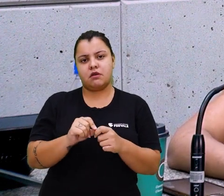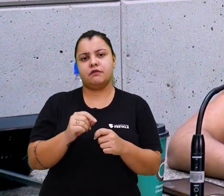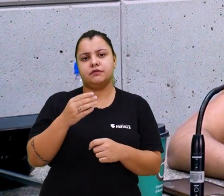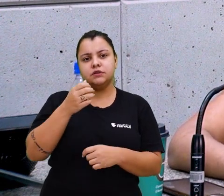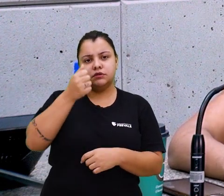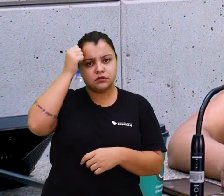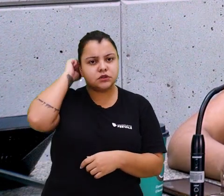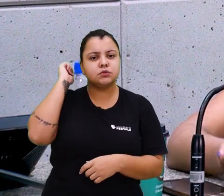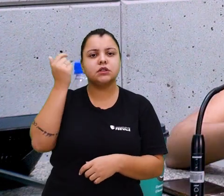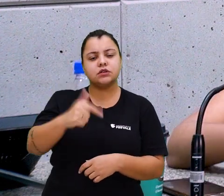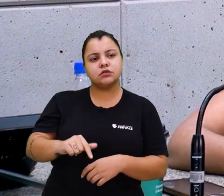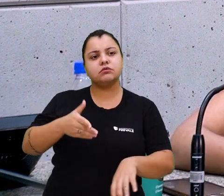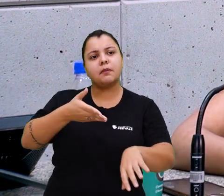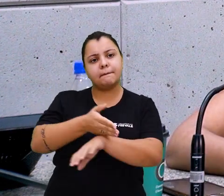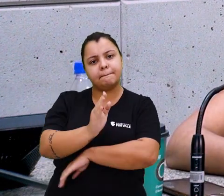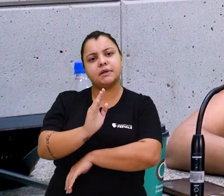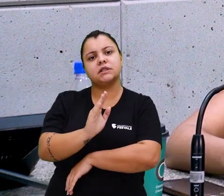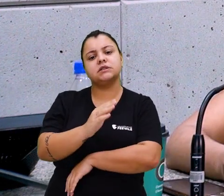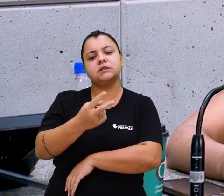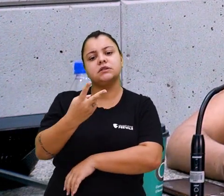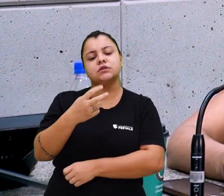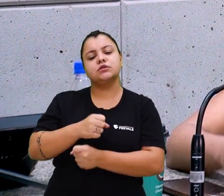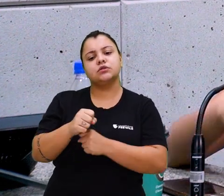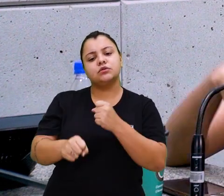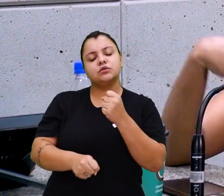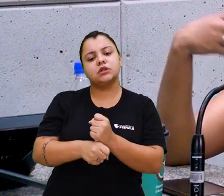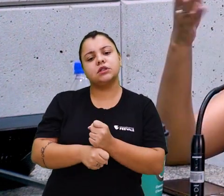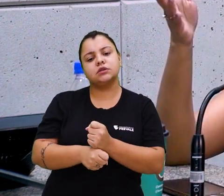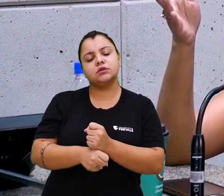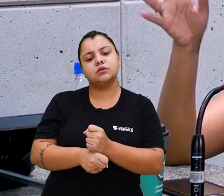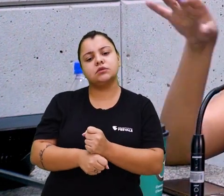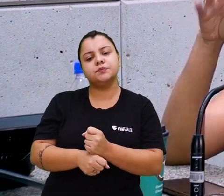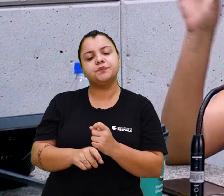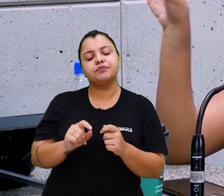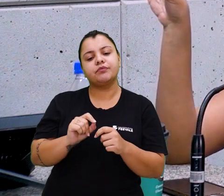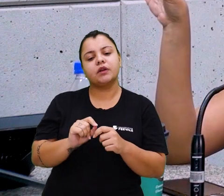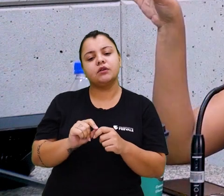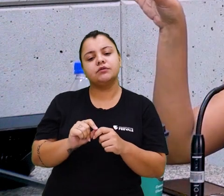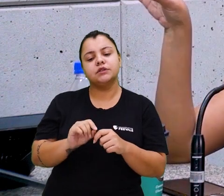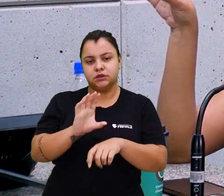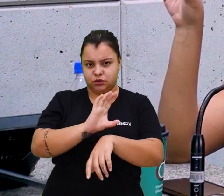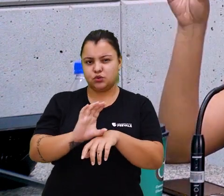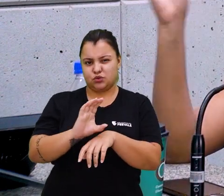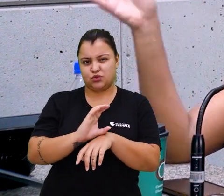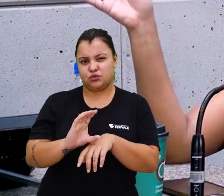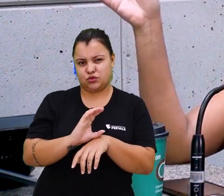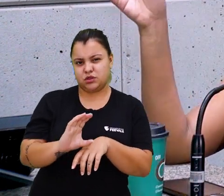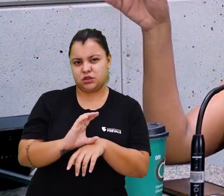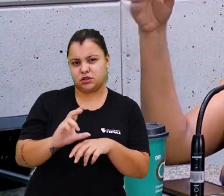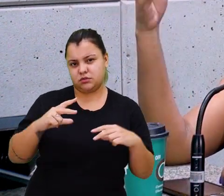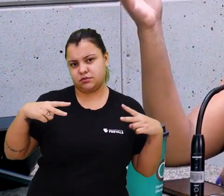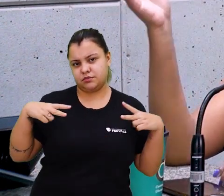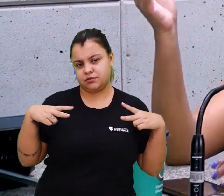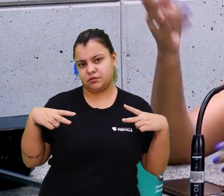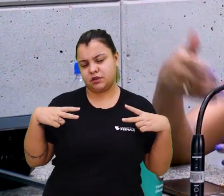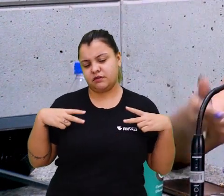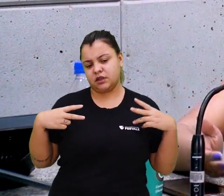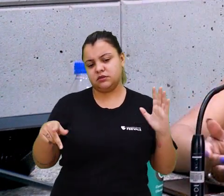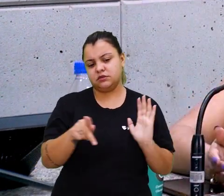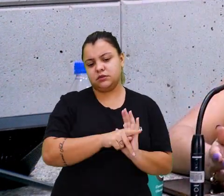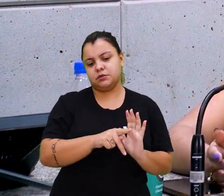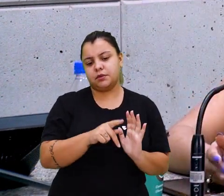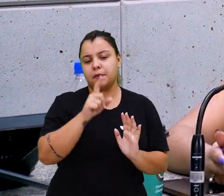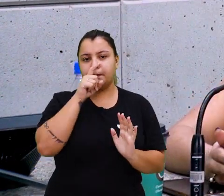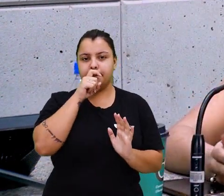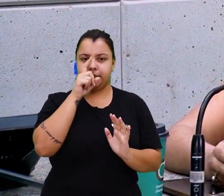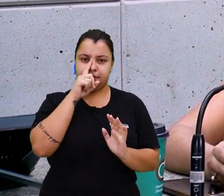anos passei no meu segundo ano eu fiz no num cursinho privado meus pais me deram essa